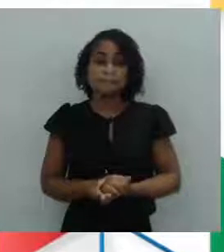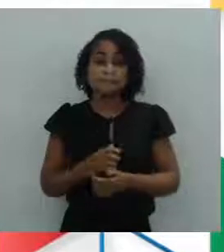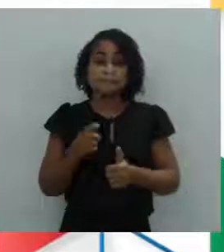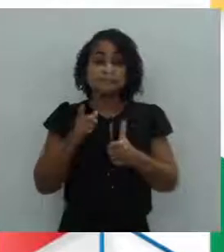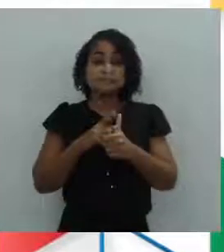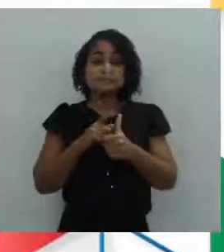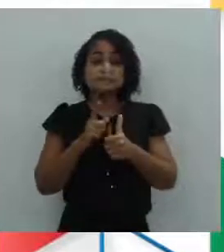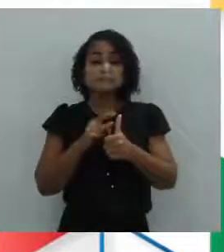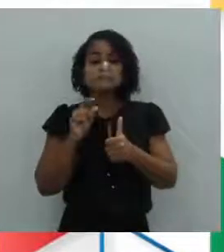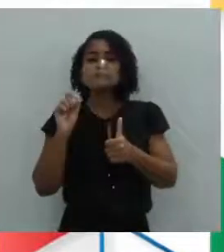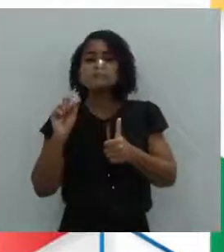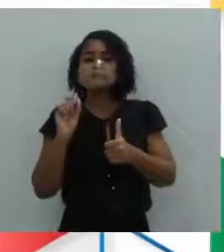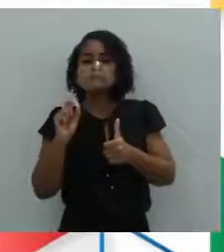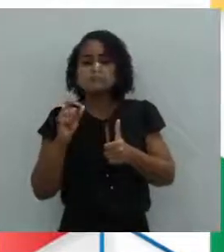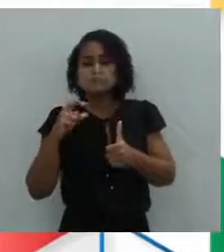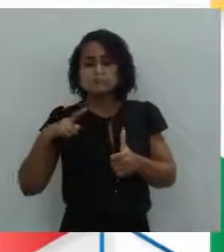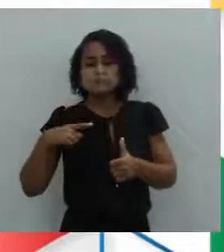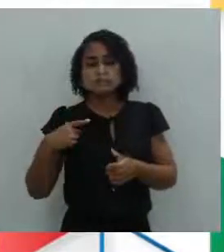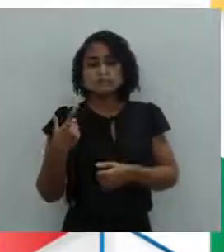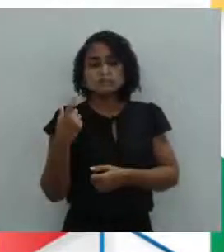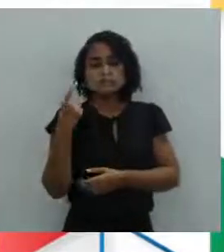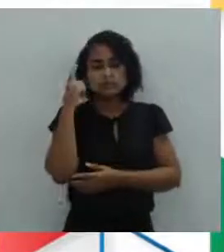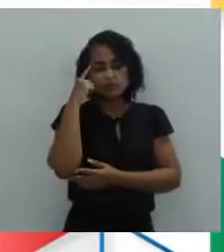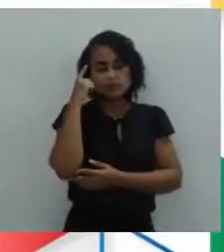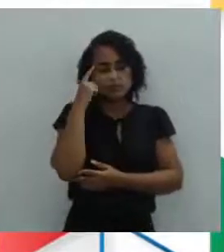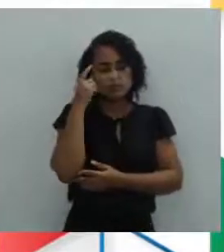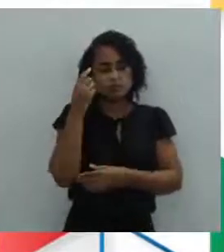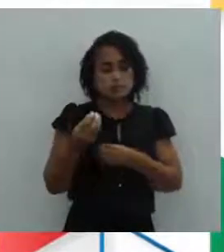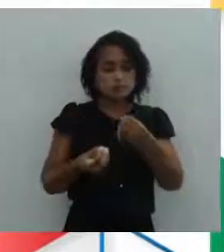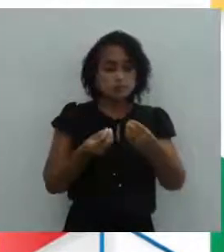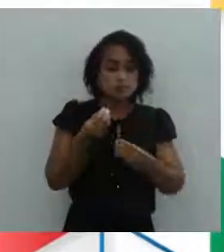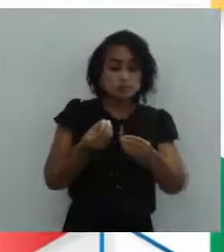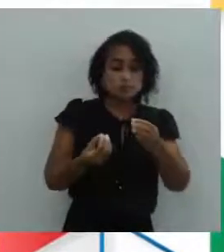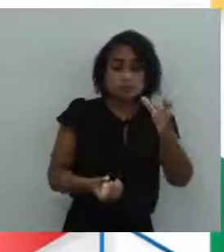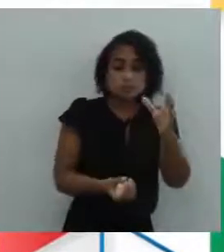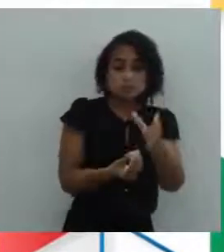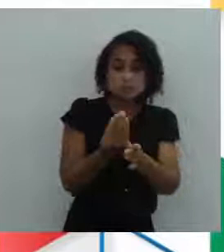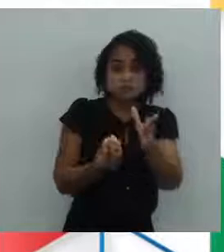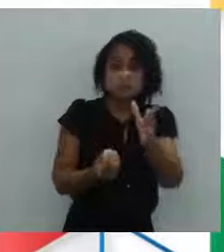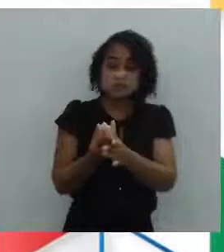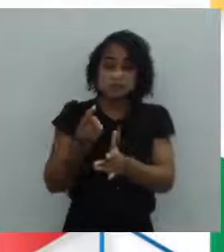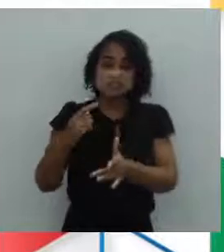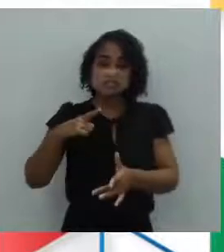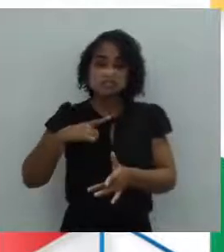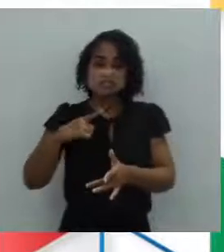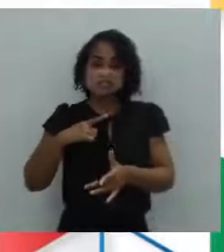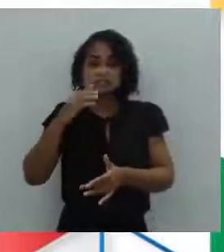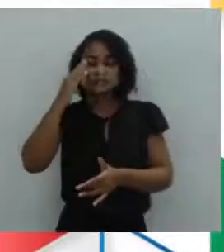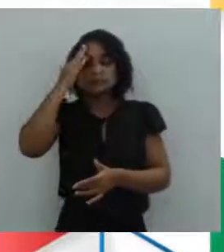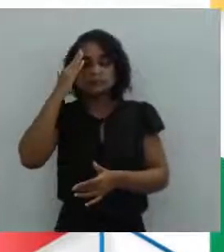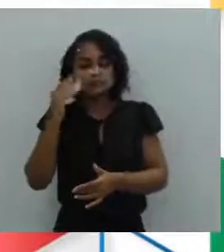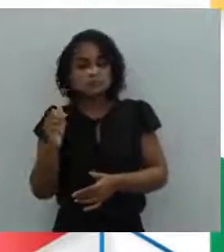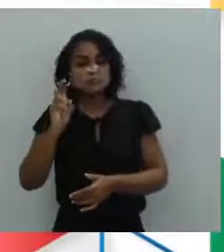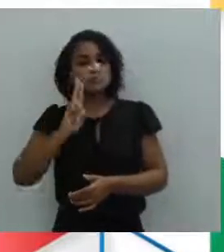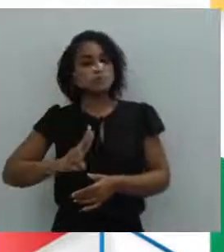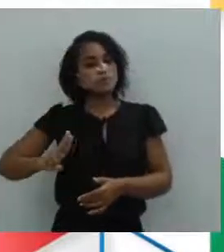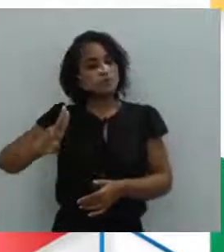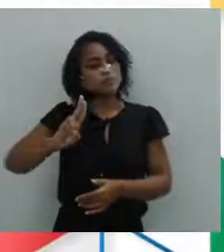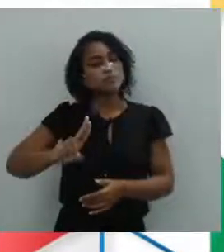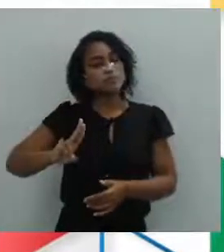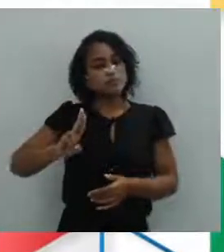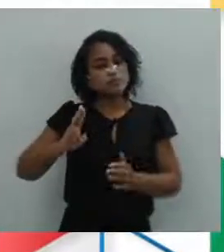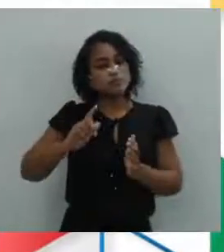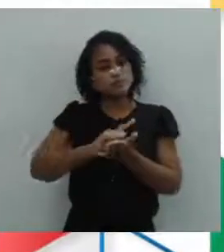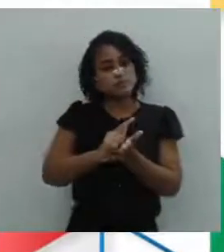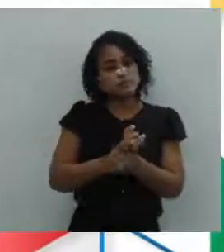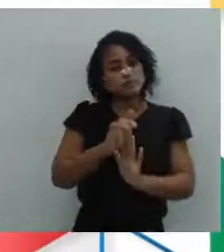Primeira coisa, quando eu tenho em mente a elaboração de um abaixo-assinado, eu tenho que saber, eu estou utilizando esse